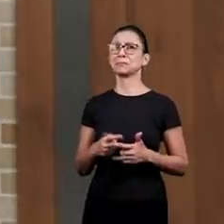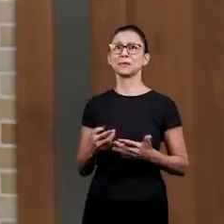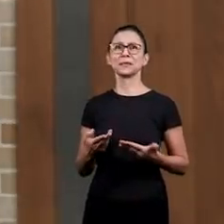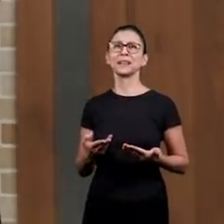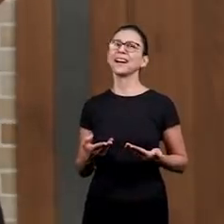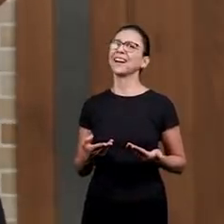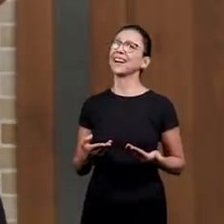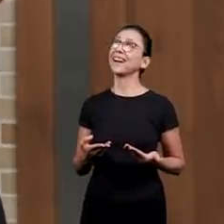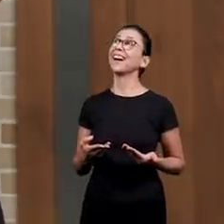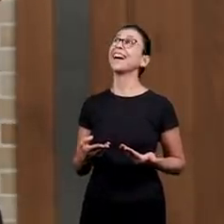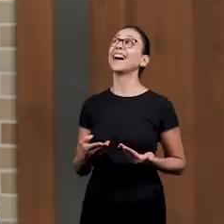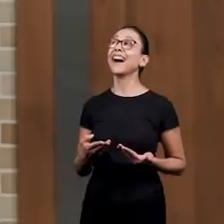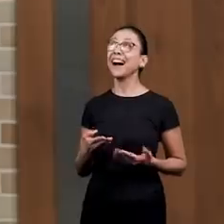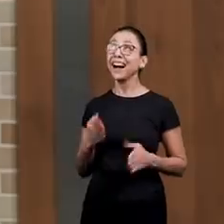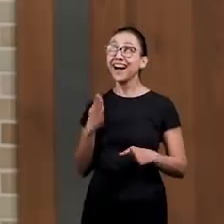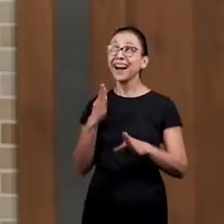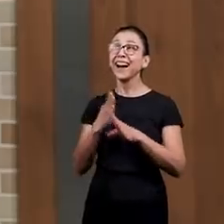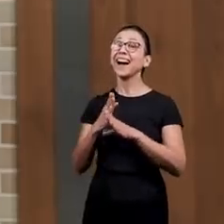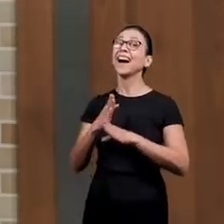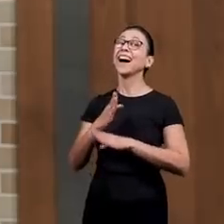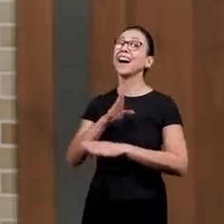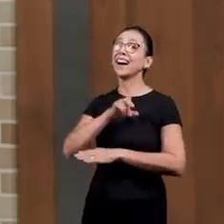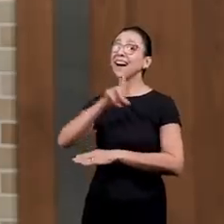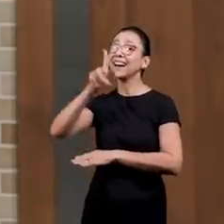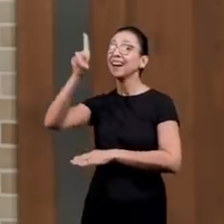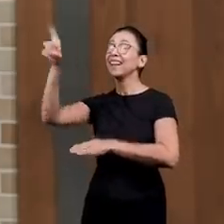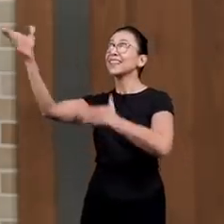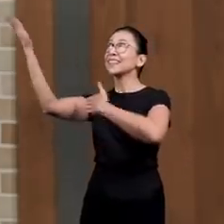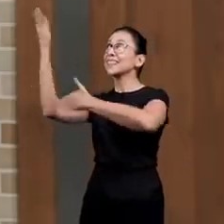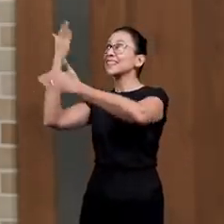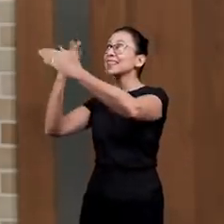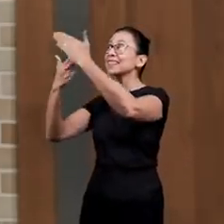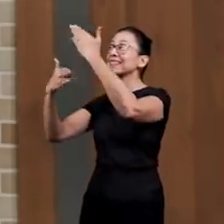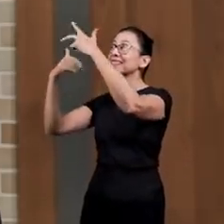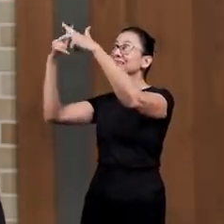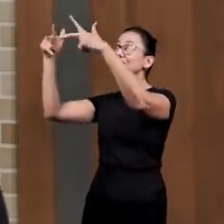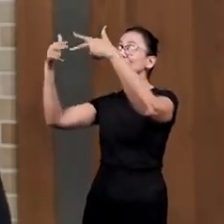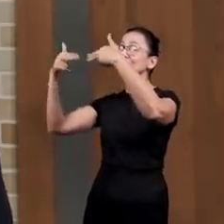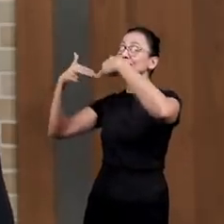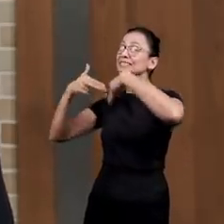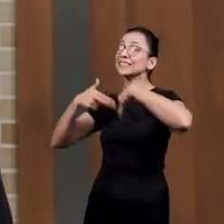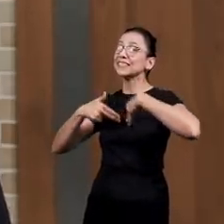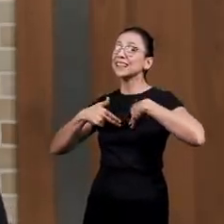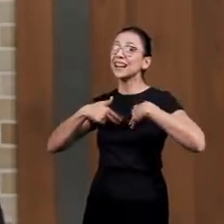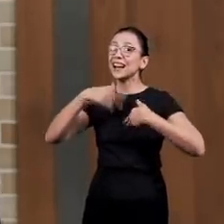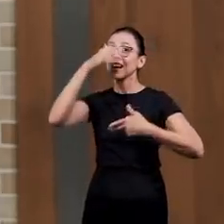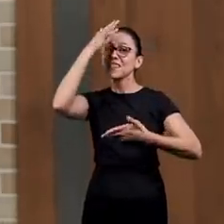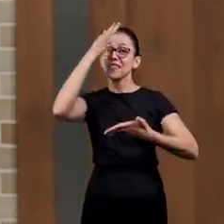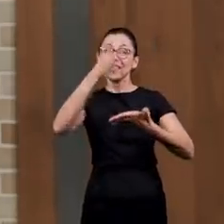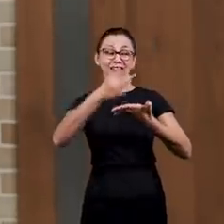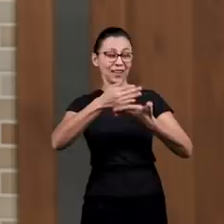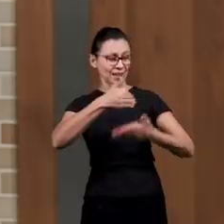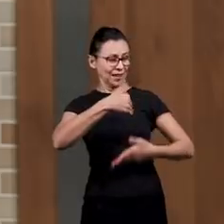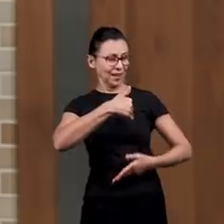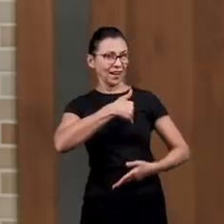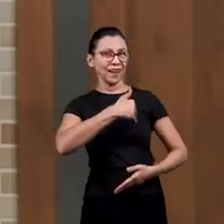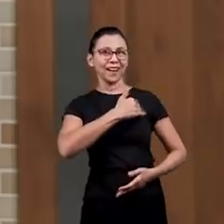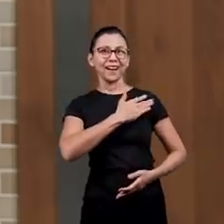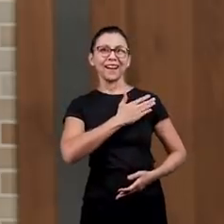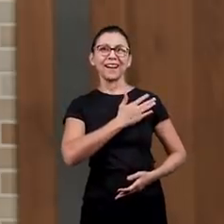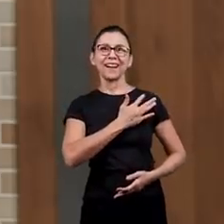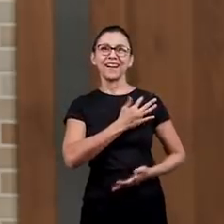é a fé que vem de Deus, do Deus vivo, e é Deus quem coloca em nossos corações essa